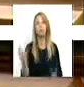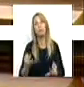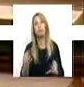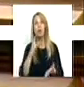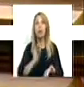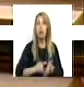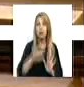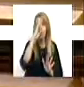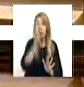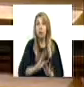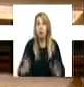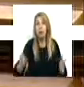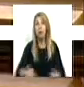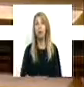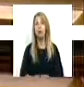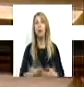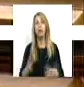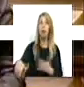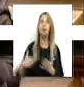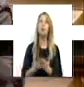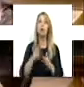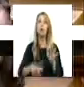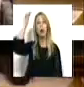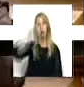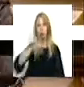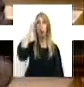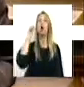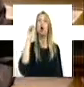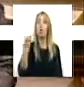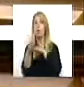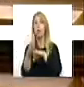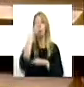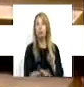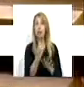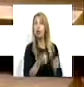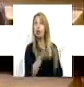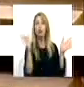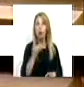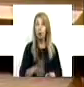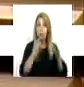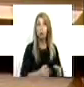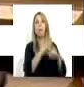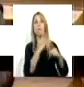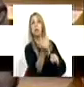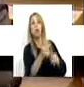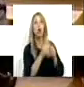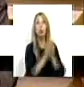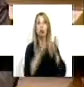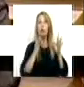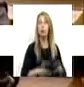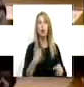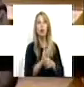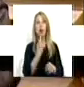necessário conhecer, e por isso os verdes publicam muito sentimos dos